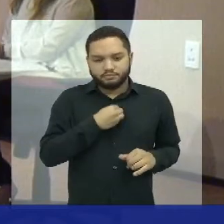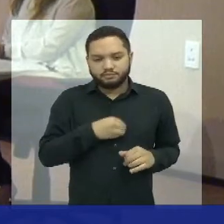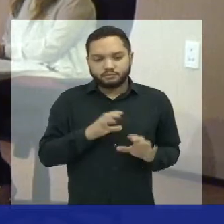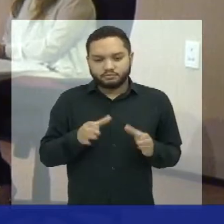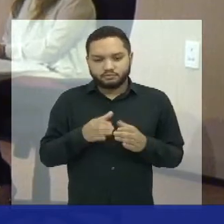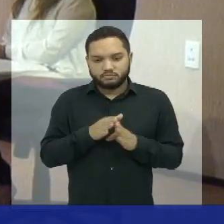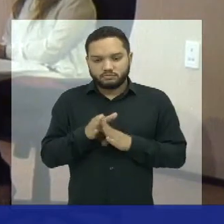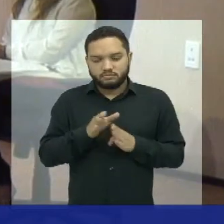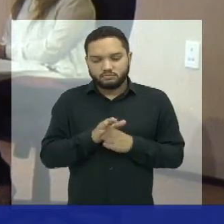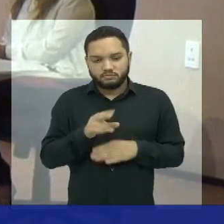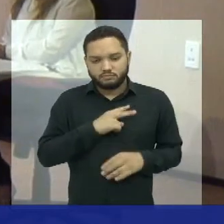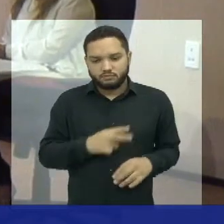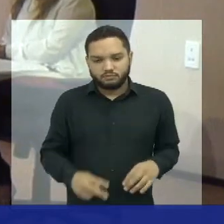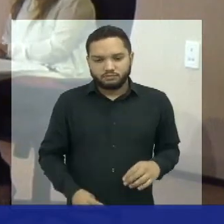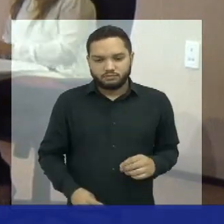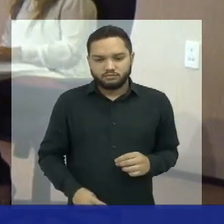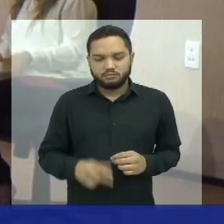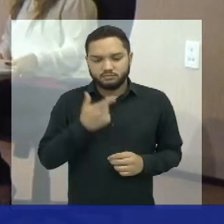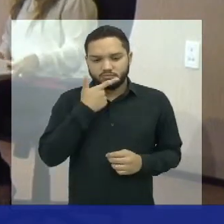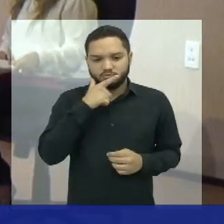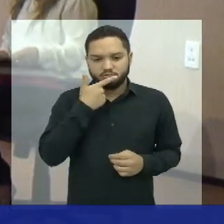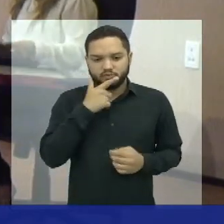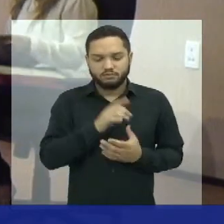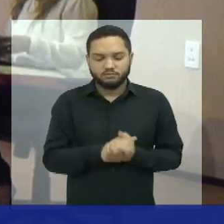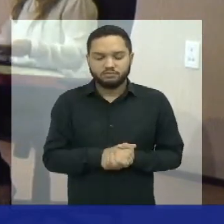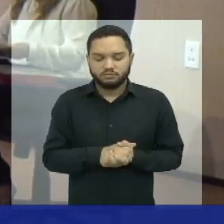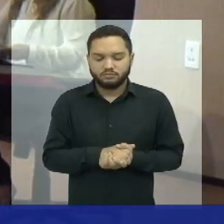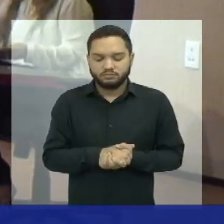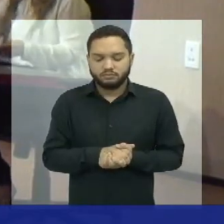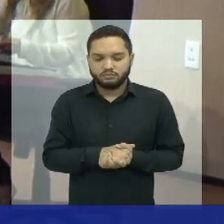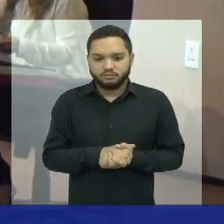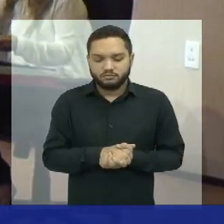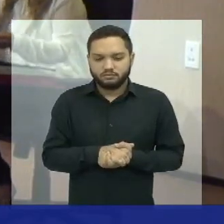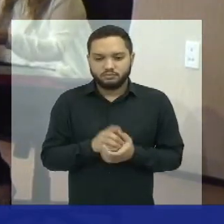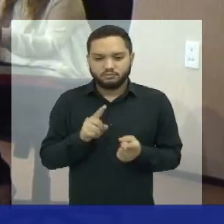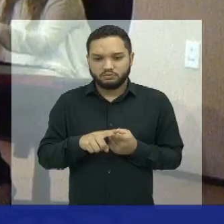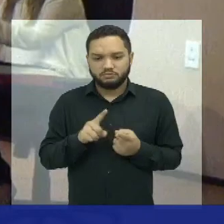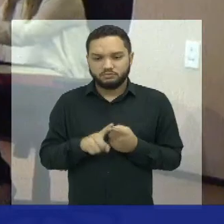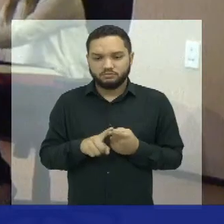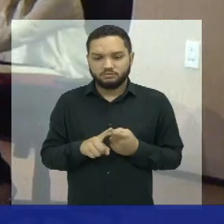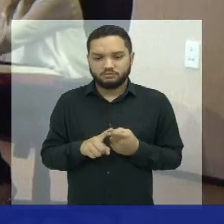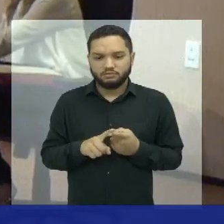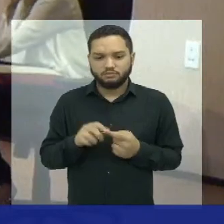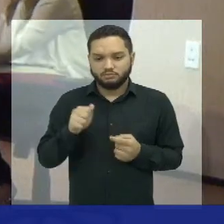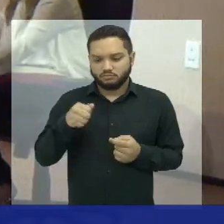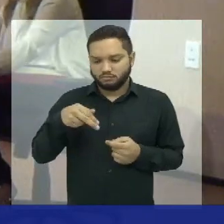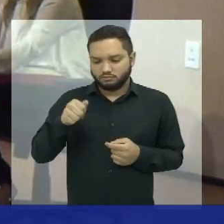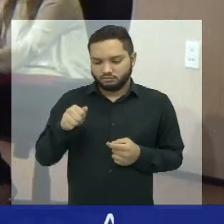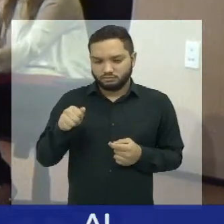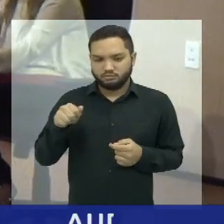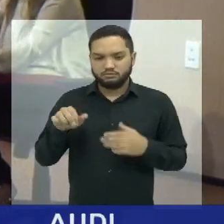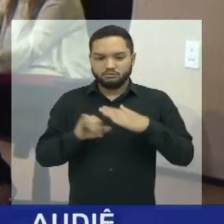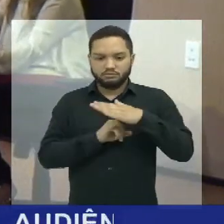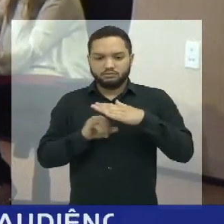assessoria do mandato da vereadora Larissa Gaspar e da senhora Ana Angélica, do Instituto das